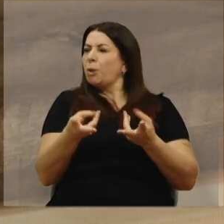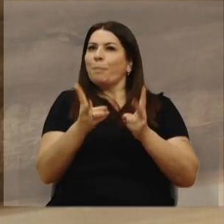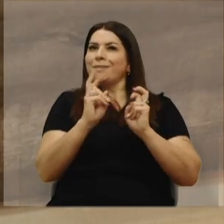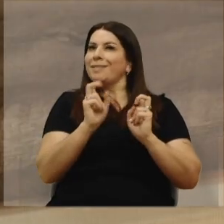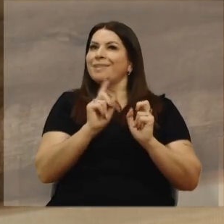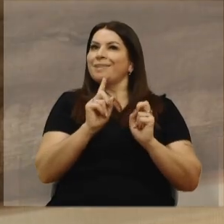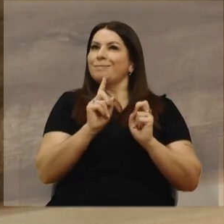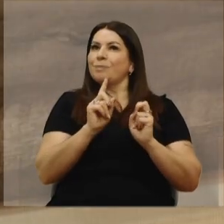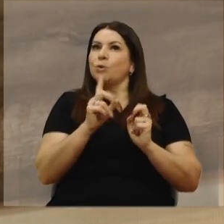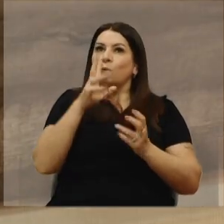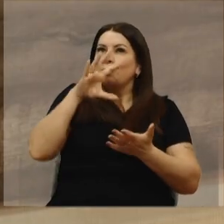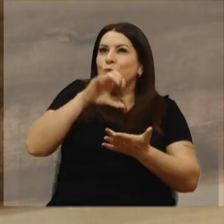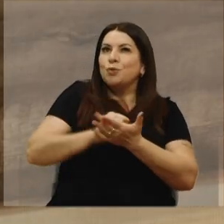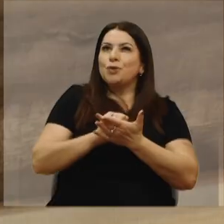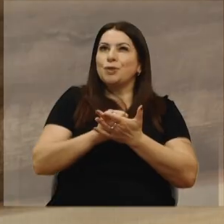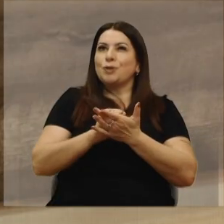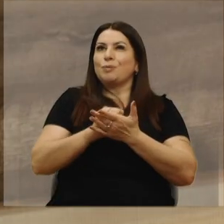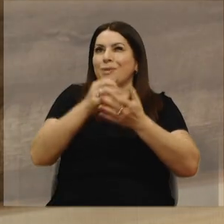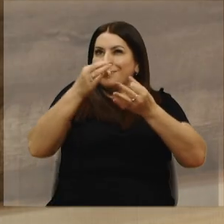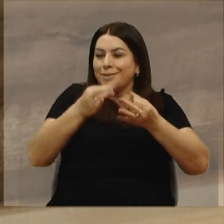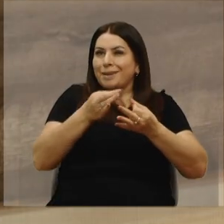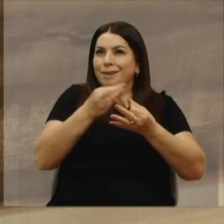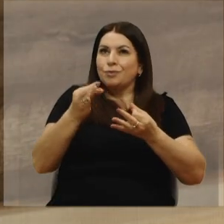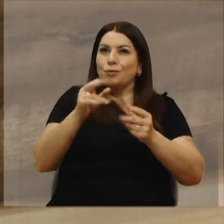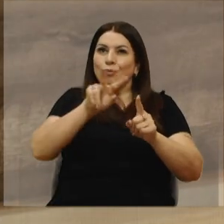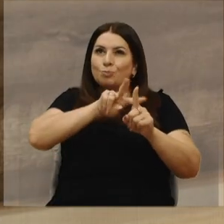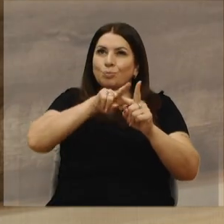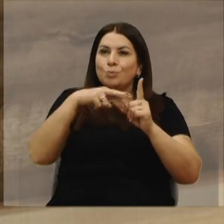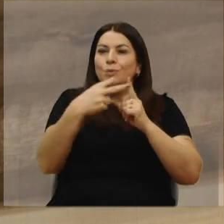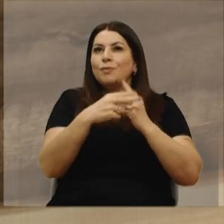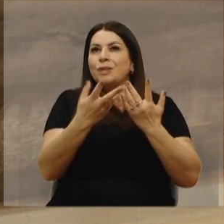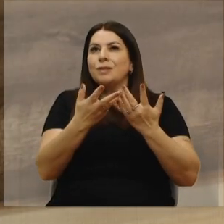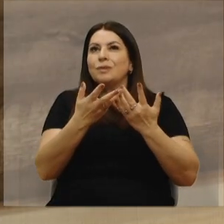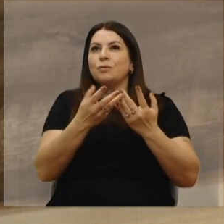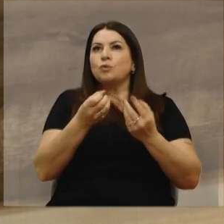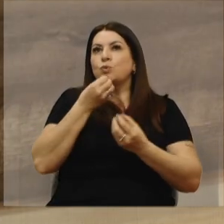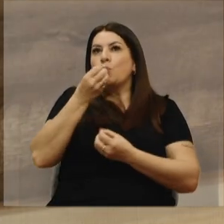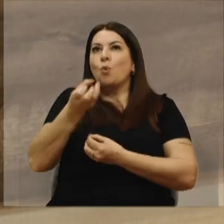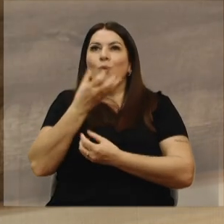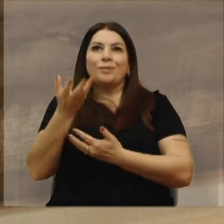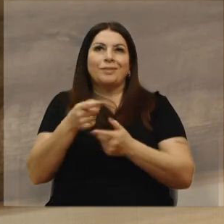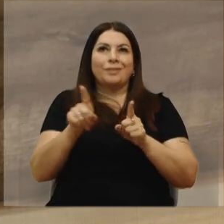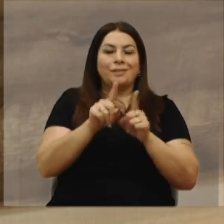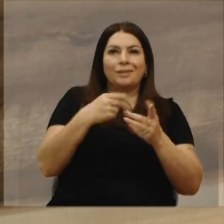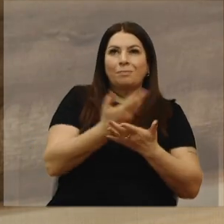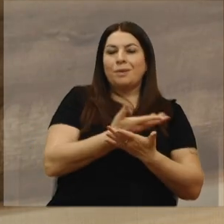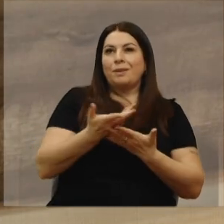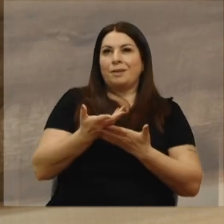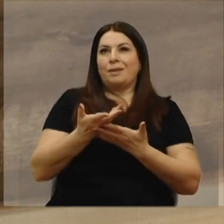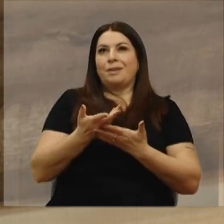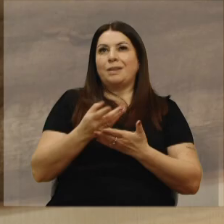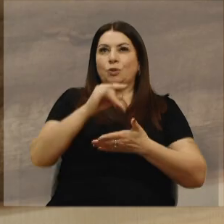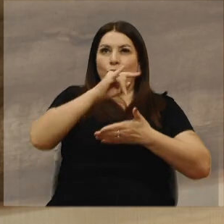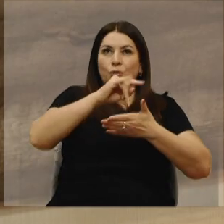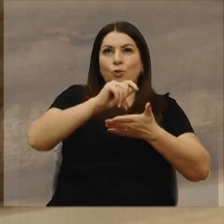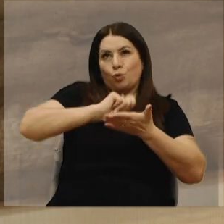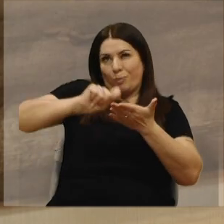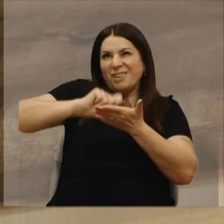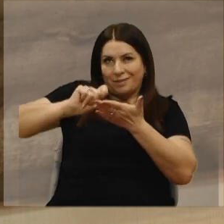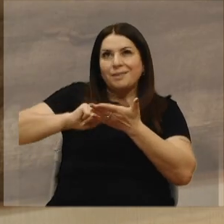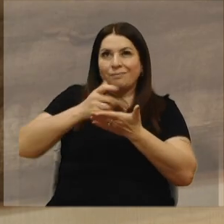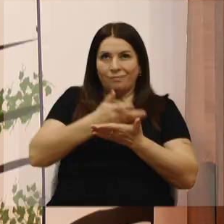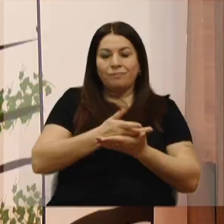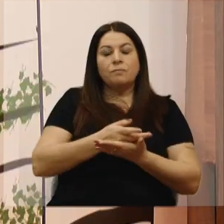o sujeito não percebe, porque não há um registro mais ostensivo do ponto de vista dos relatos e da própria